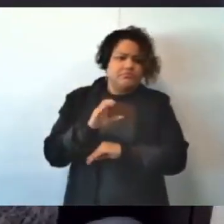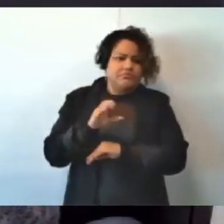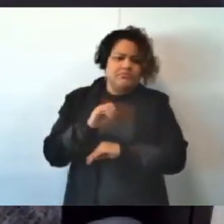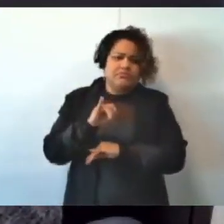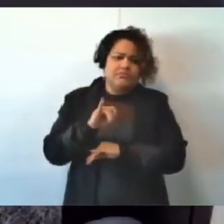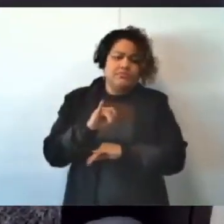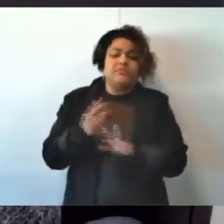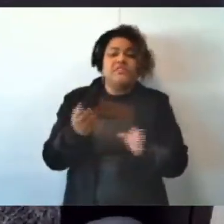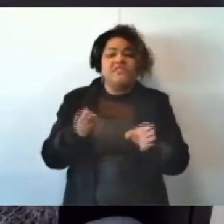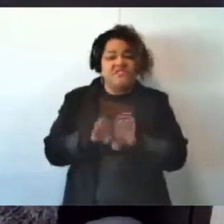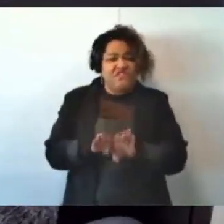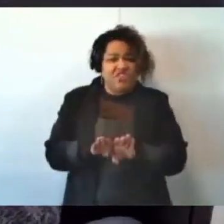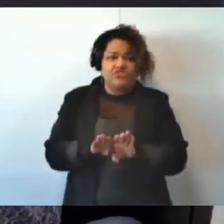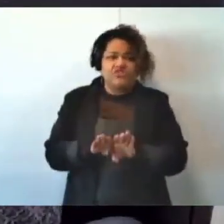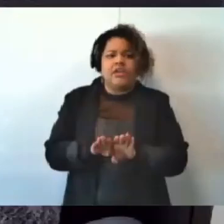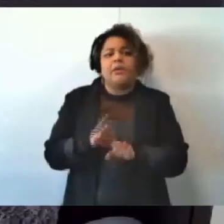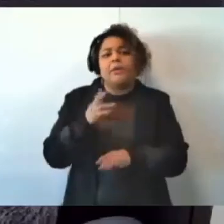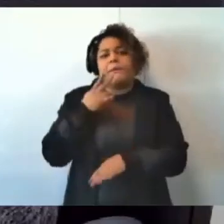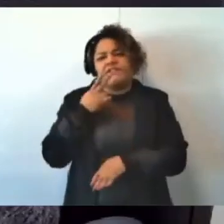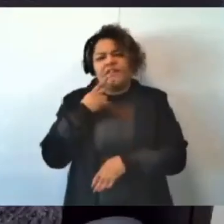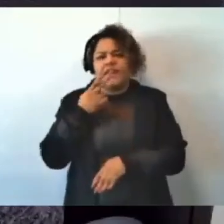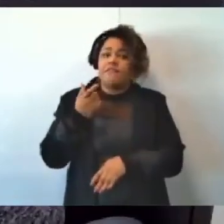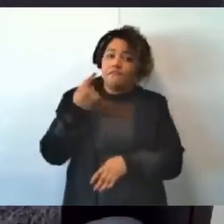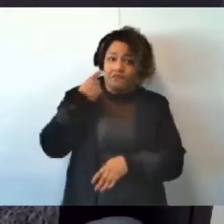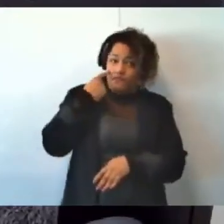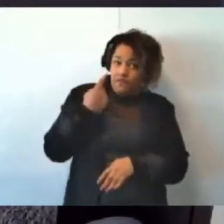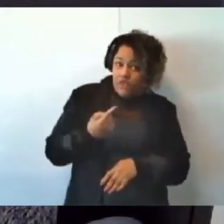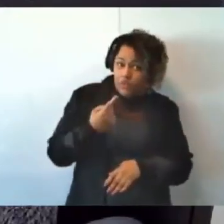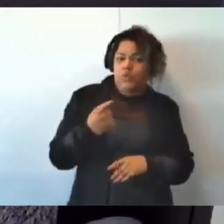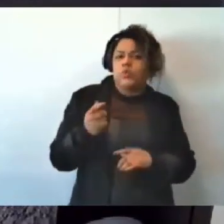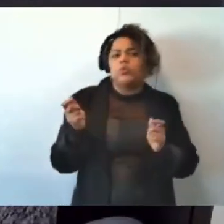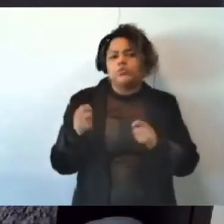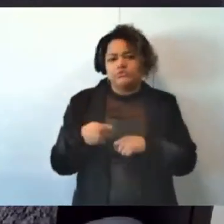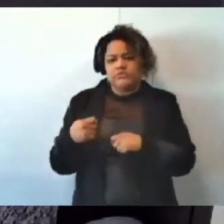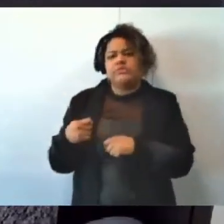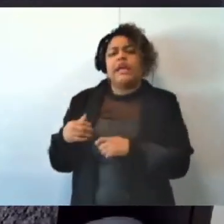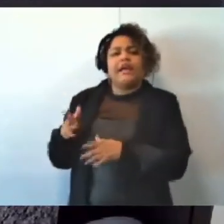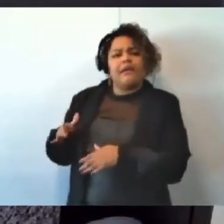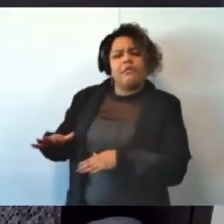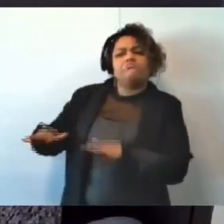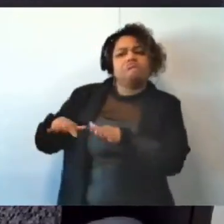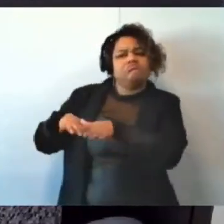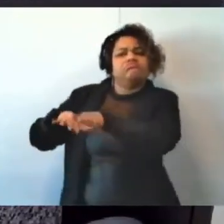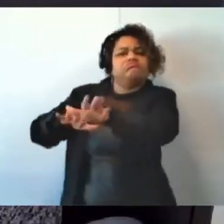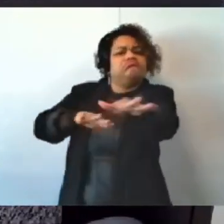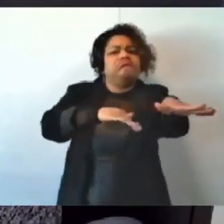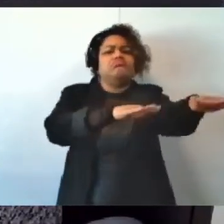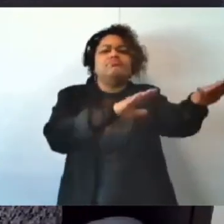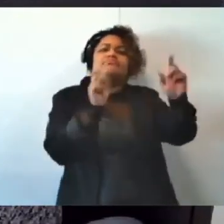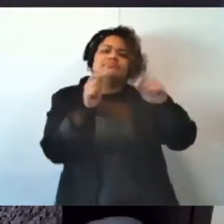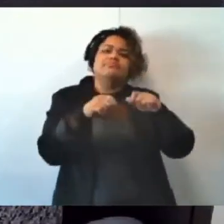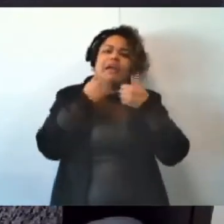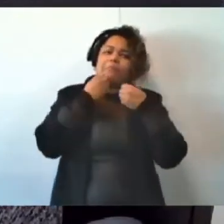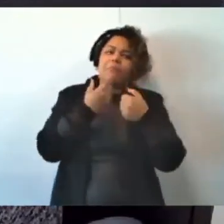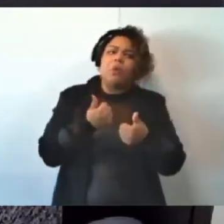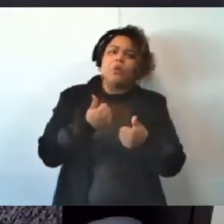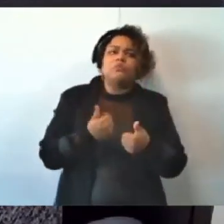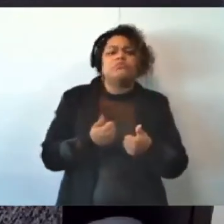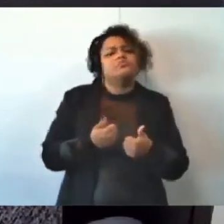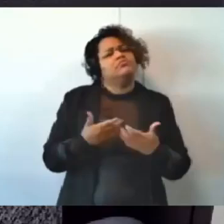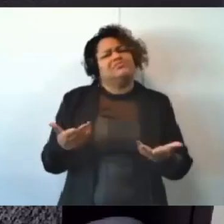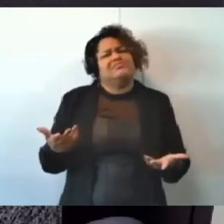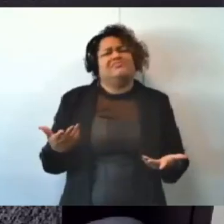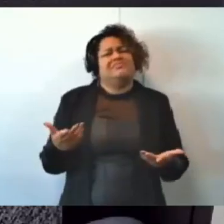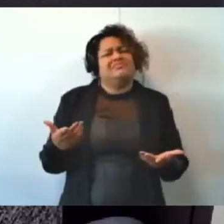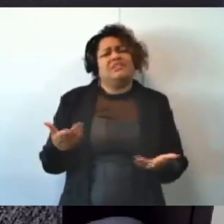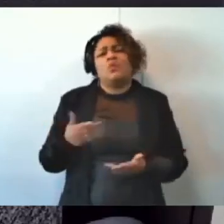fluxo, o trânsito flui. Pelo amor de Deus! Assim, é desastre atrás de desastre. E não é por